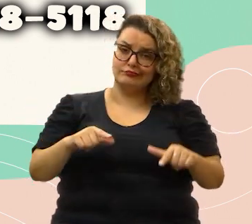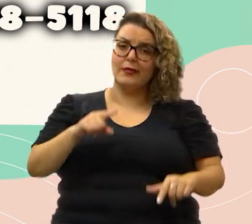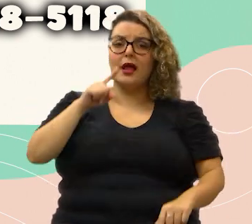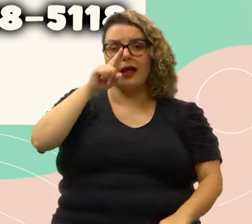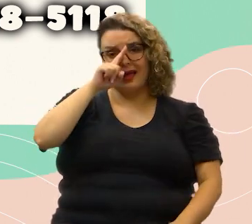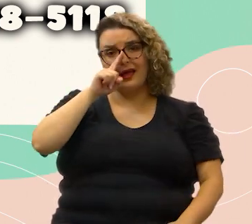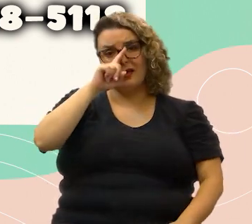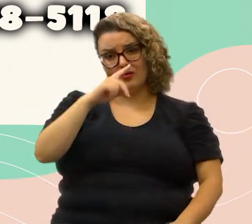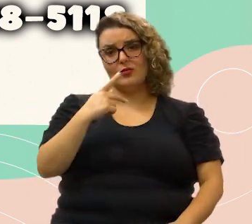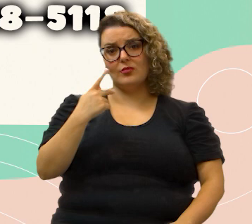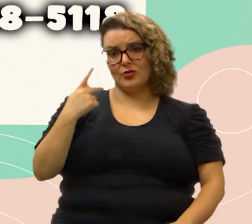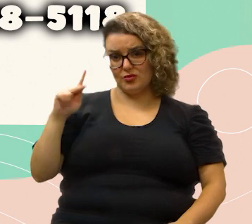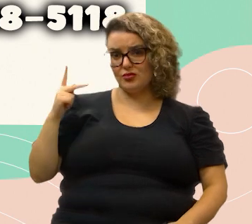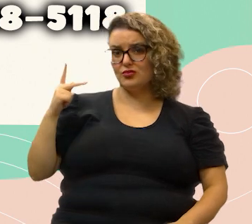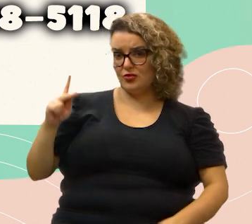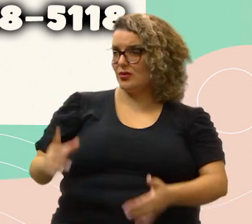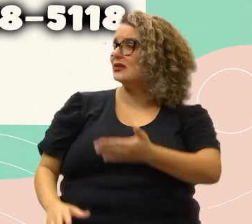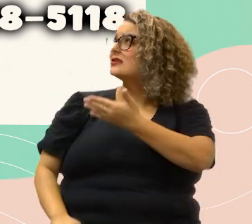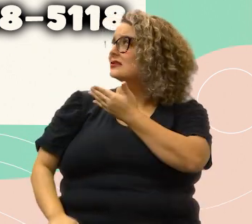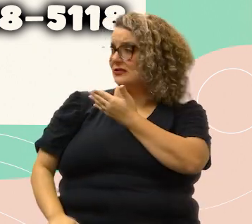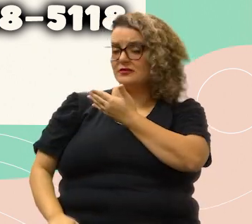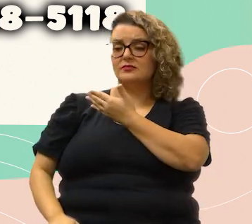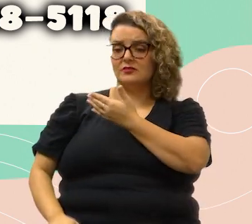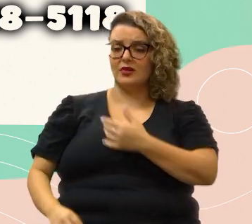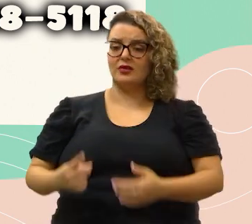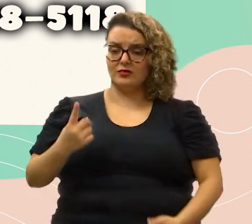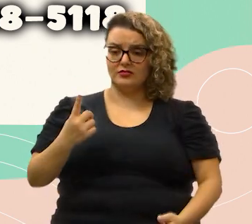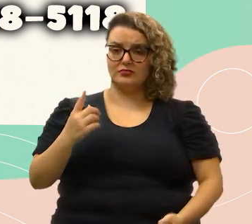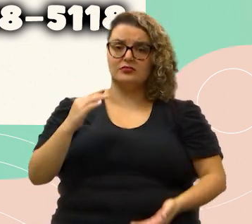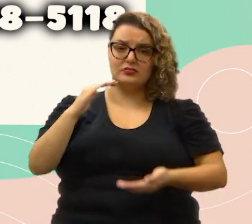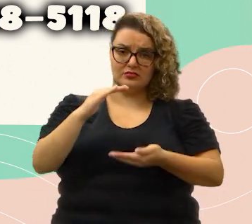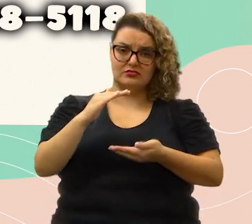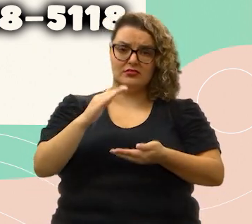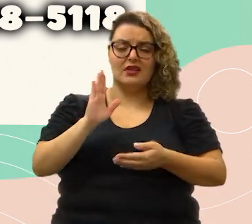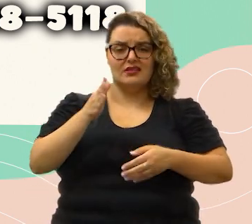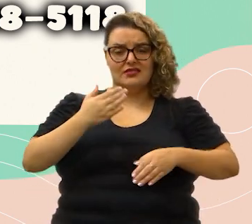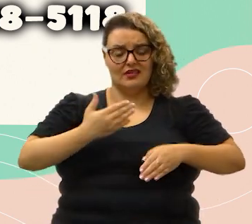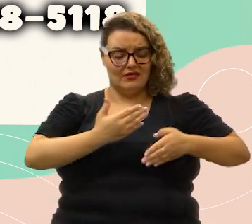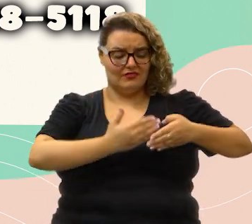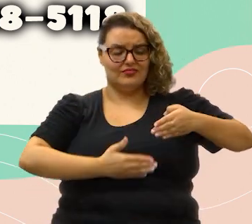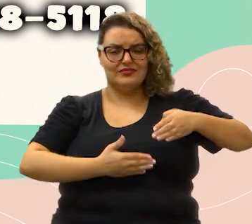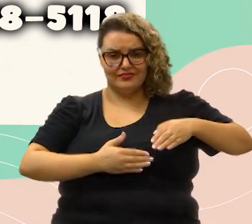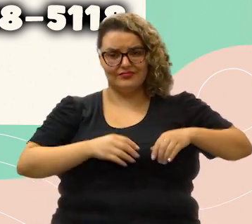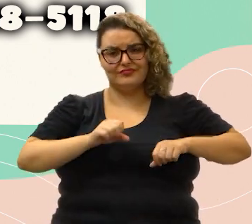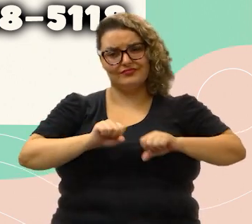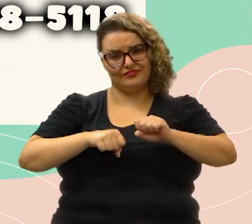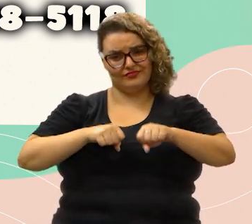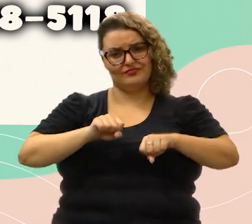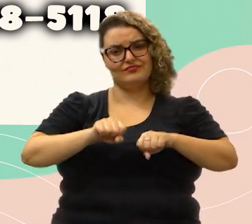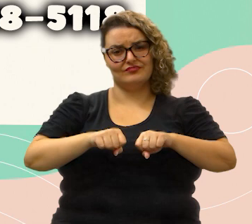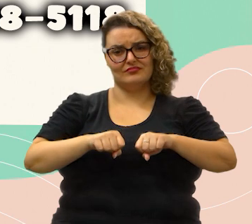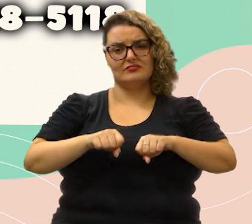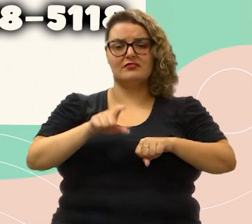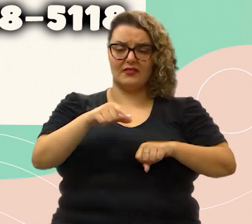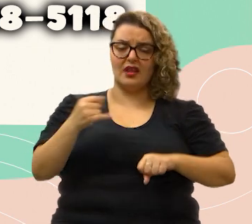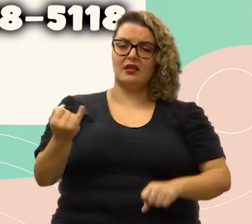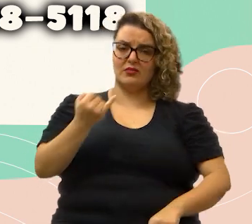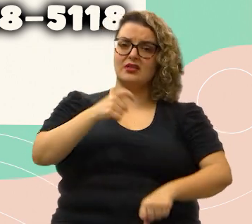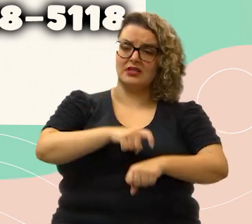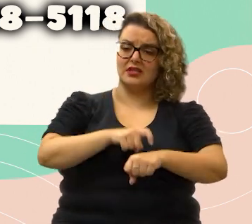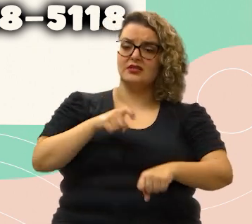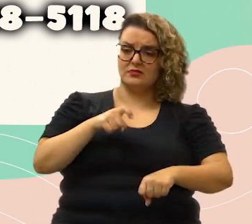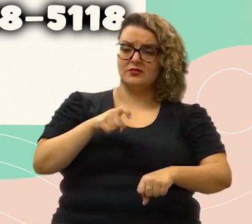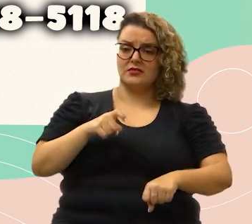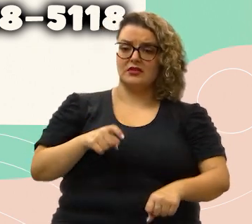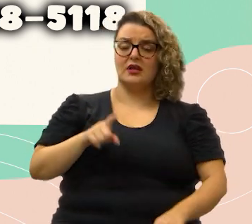bem perigoso para eles. Tanto que um dos animais já cortou uma das patinhas. O mais importante